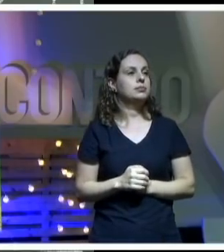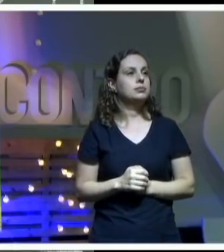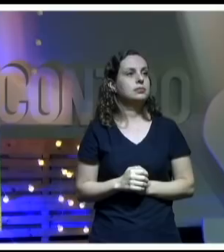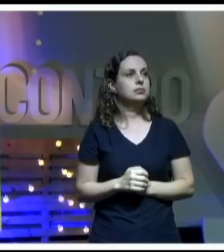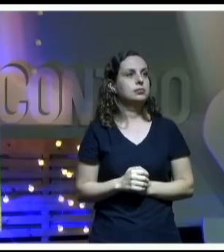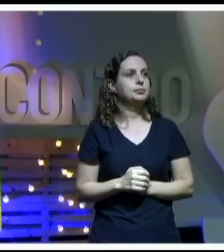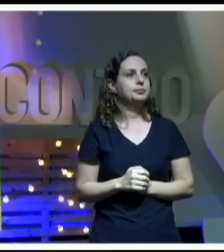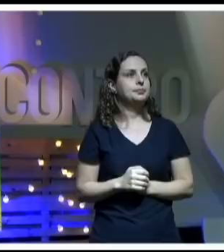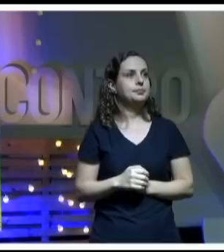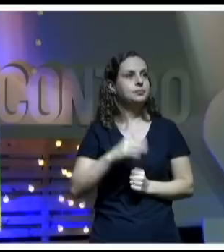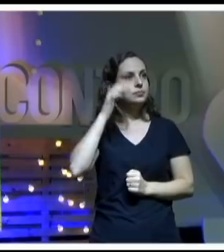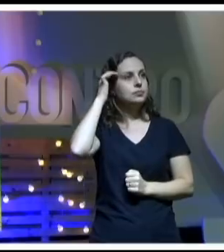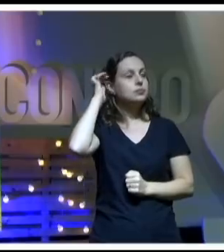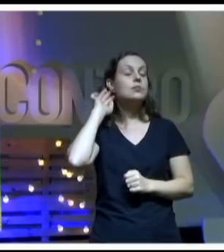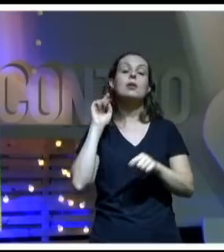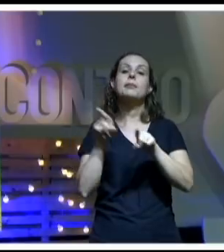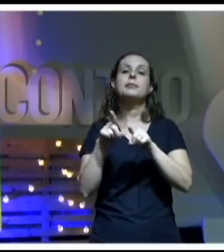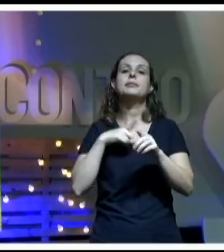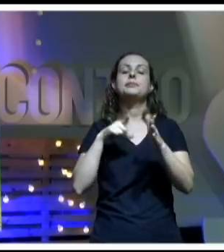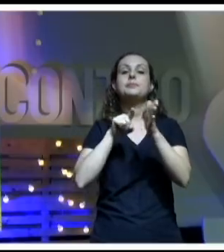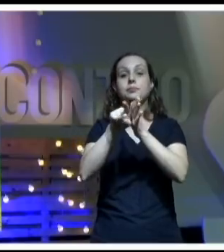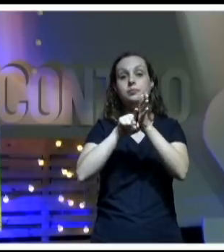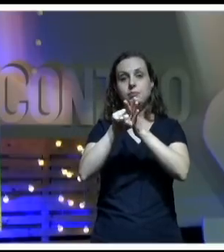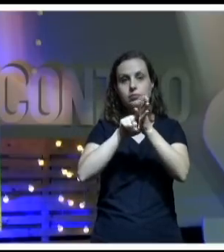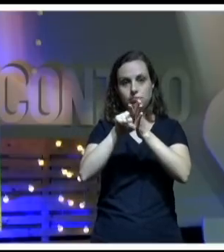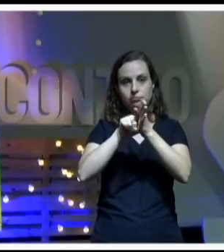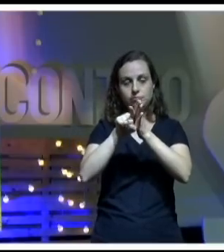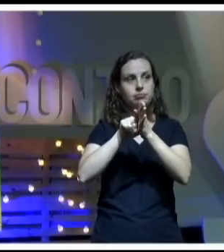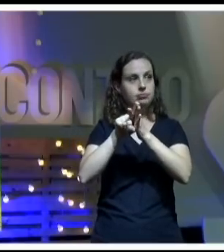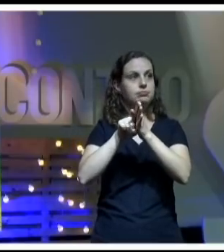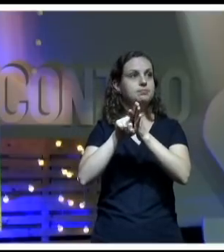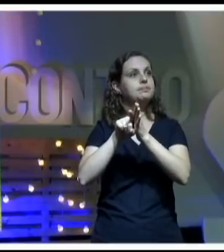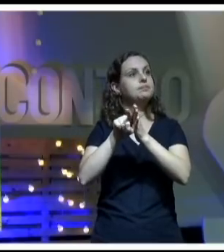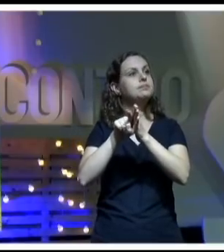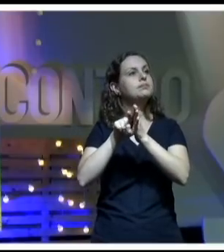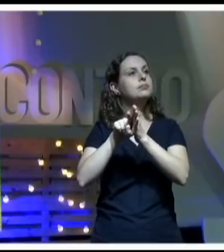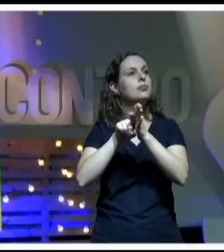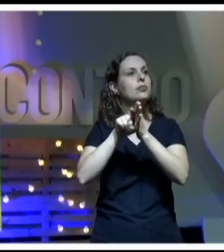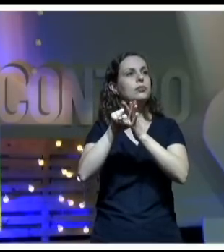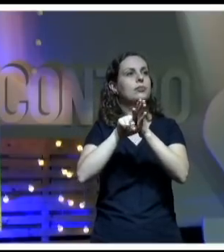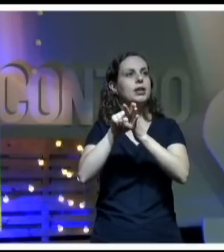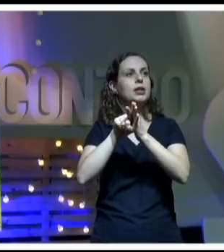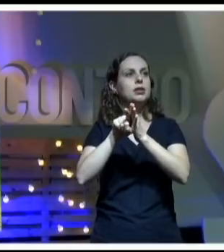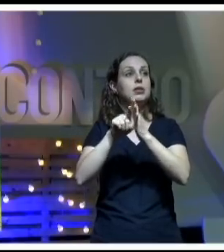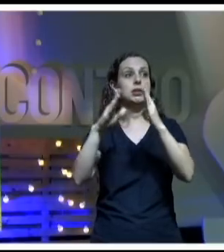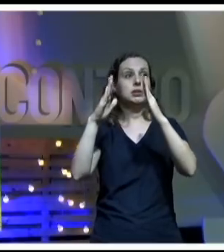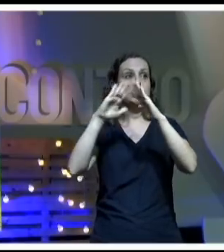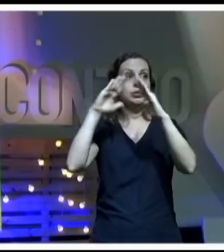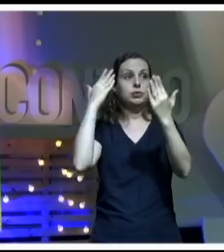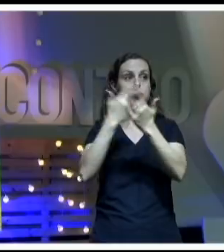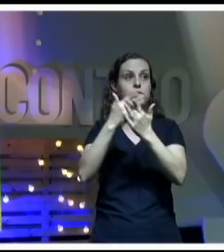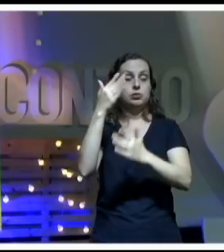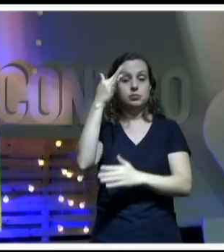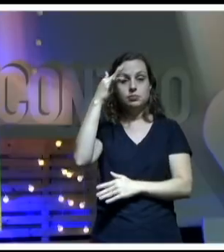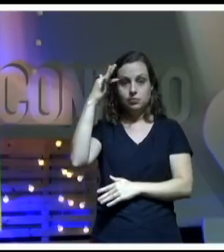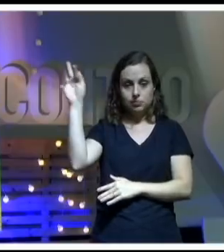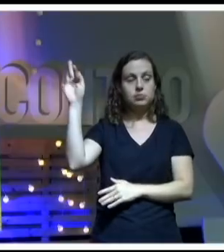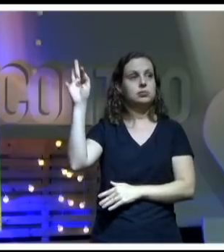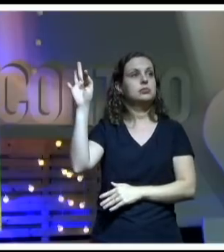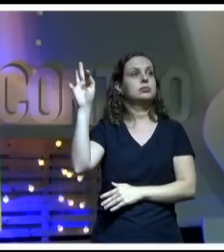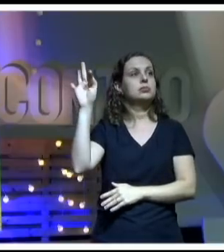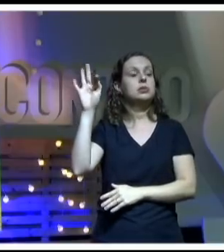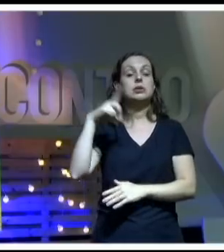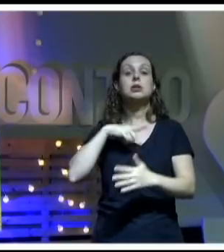vou começar com uma pesquisa realizada pelo instituto francês chez o pastor de 2016 muito nova eles aqui são cinco